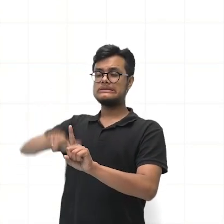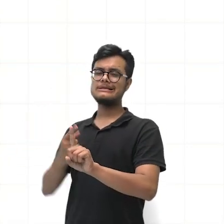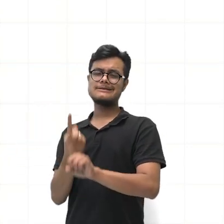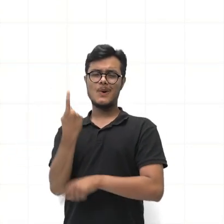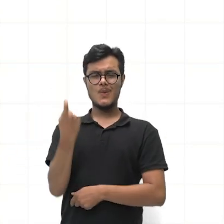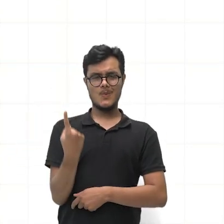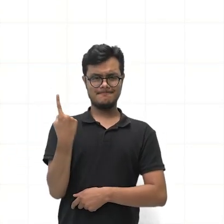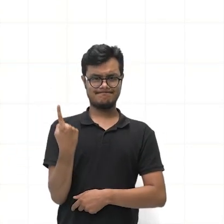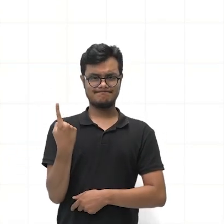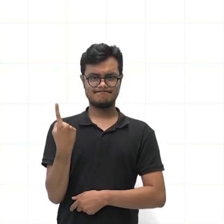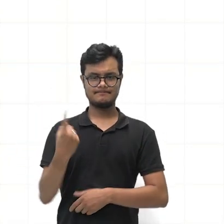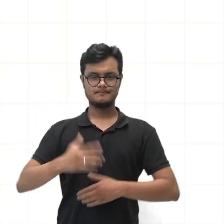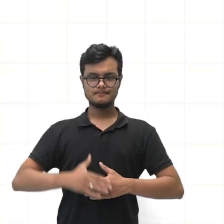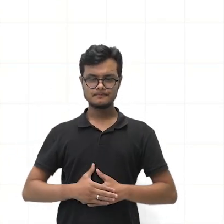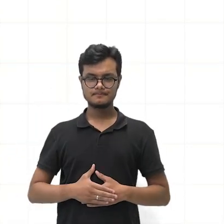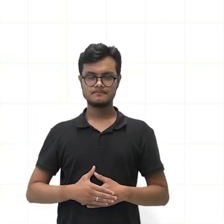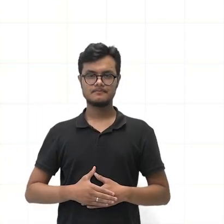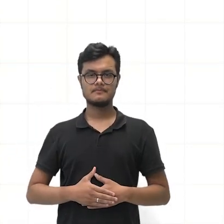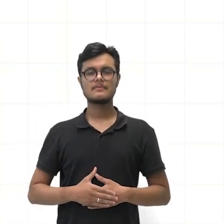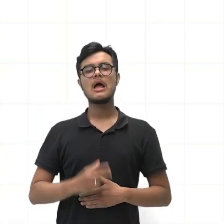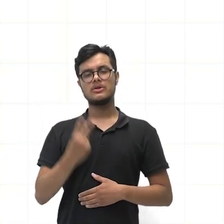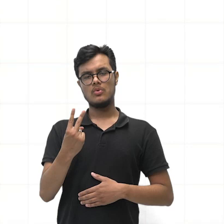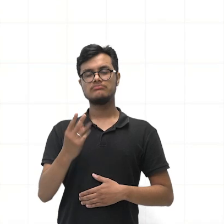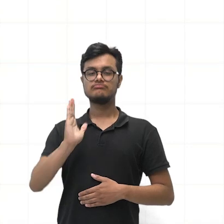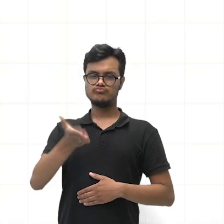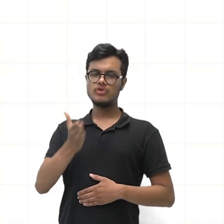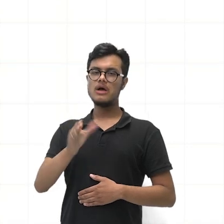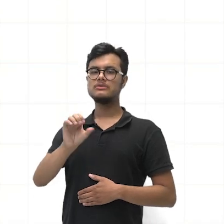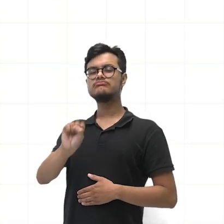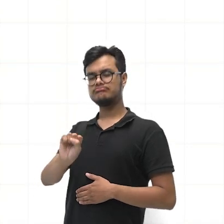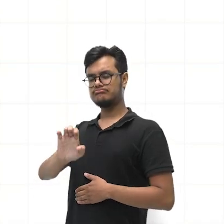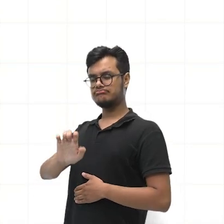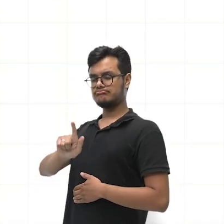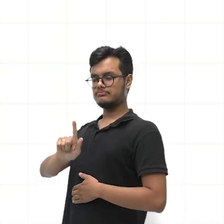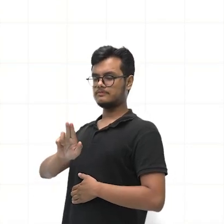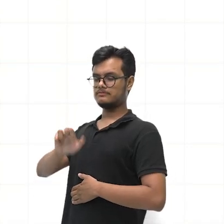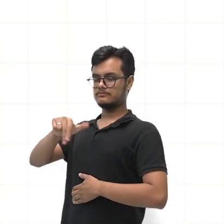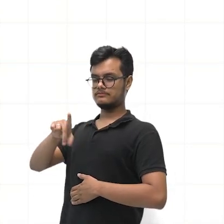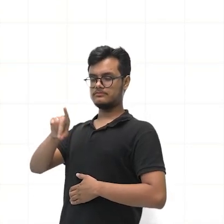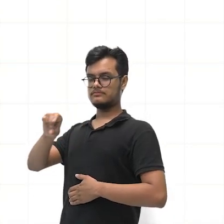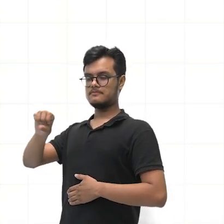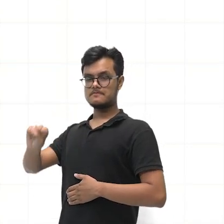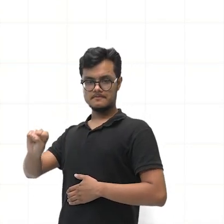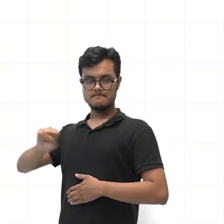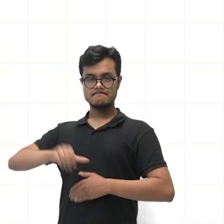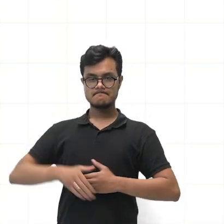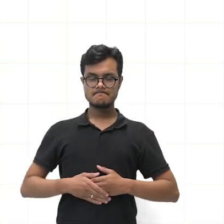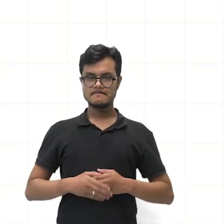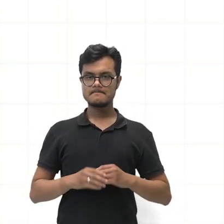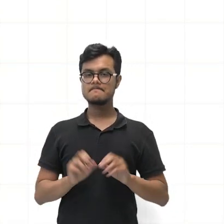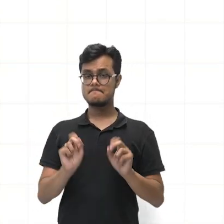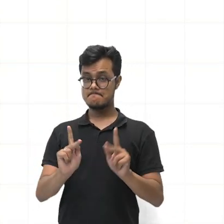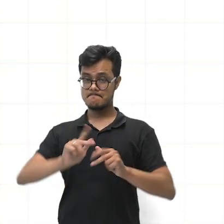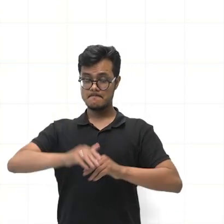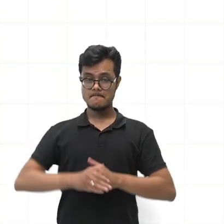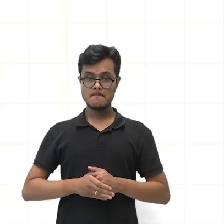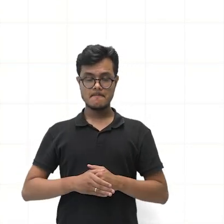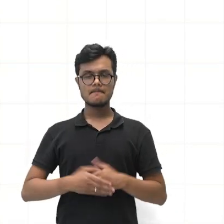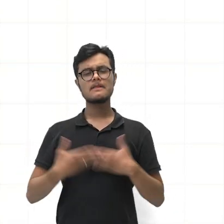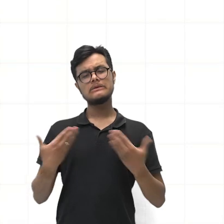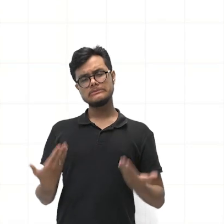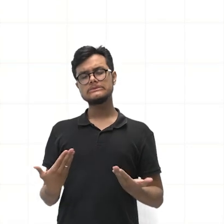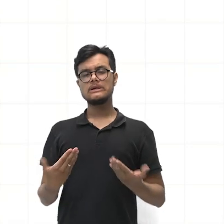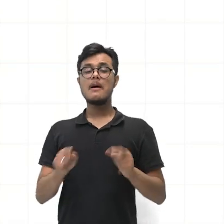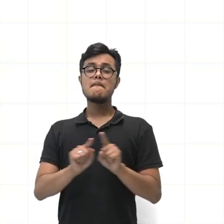1, né, até 2. Aí sim, 2 segundos, porque eu tenho mais de 1. Mas quando se trata de número